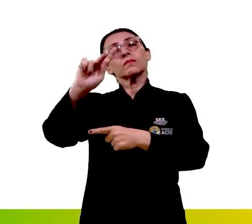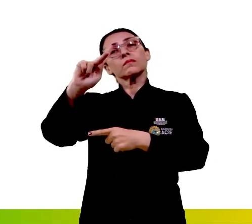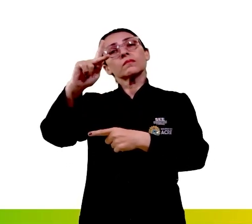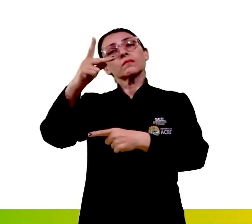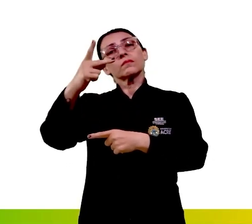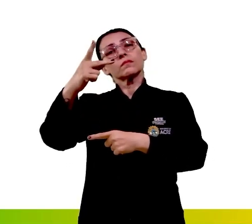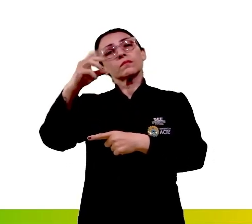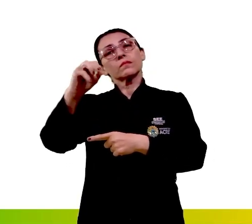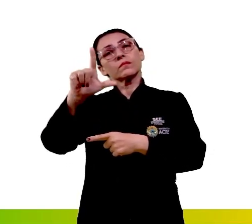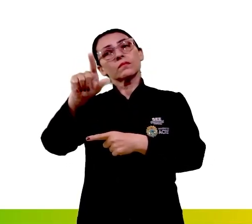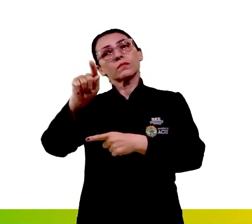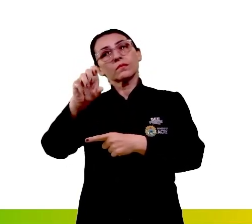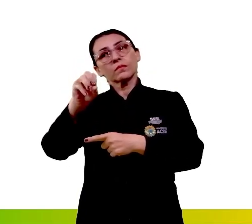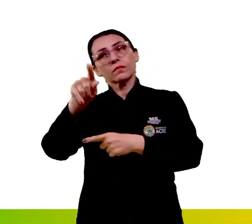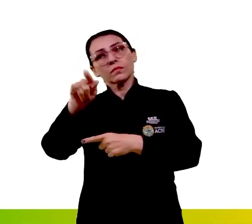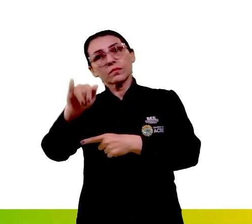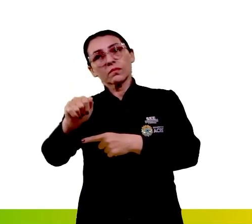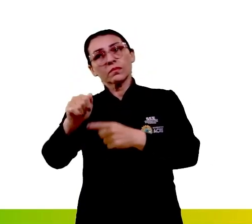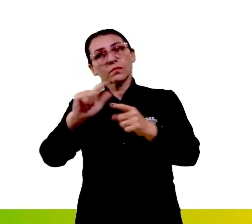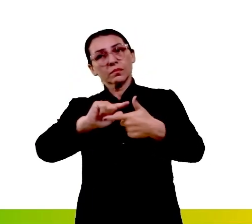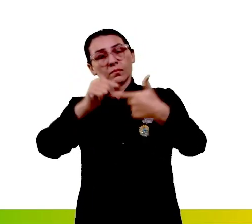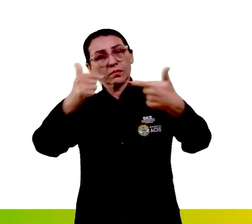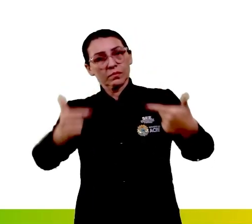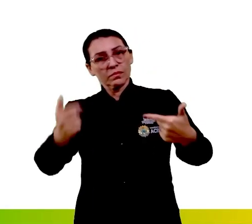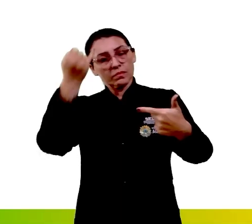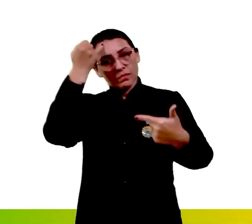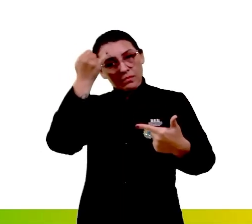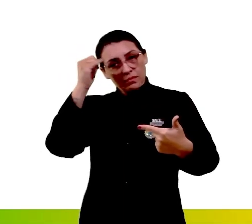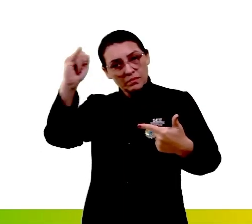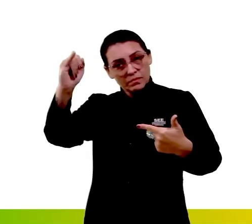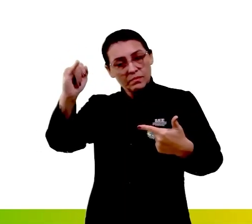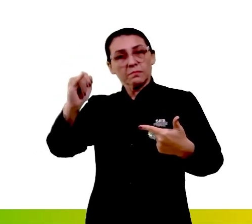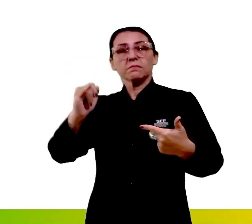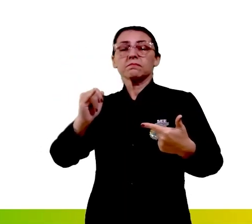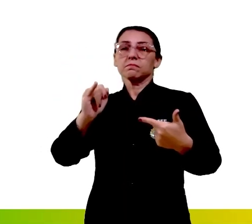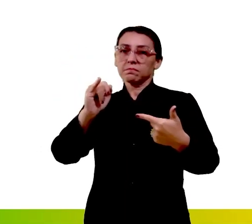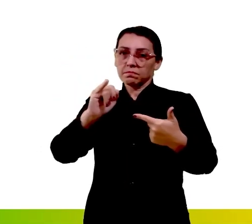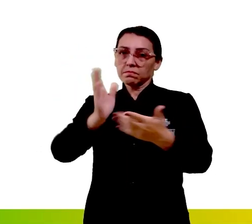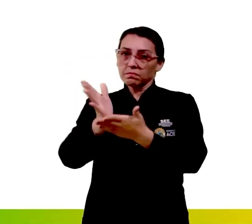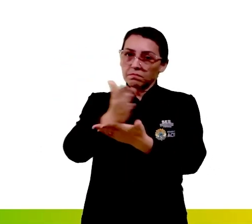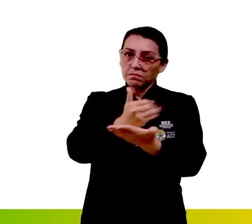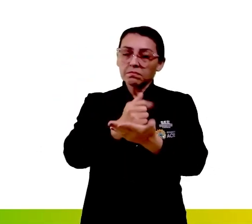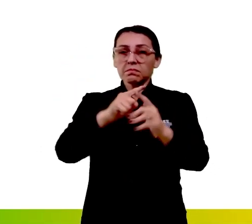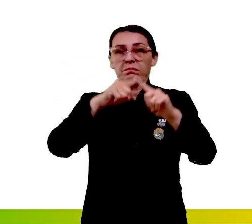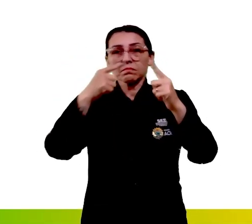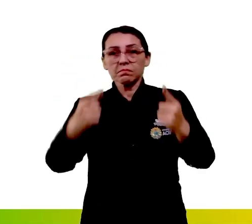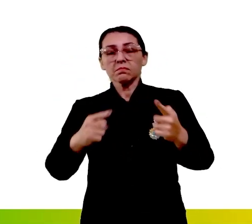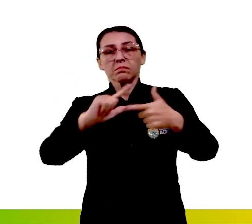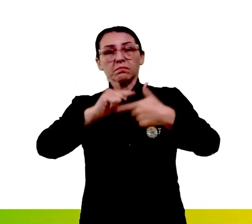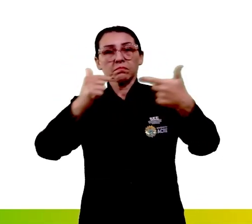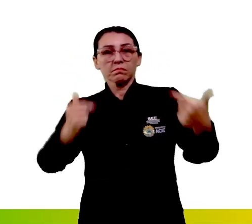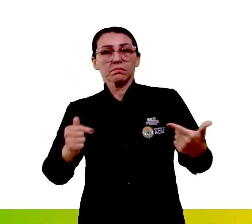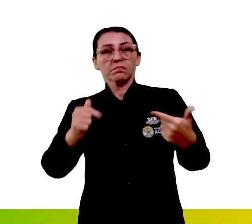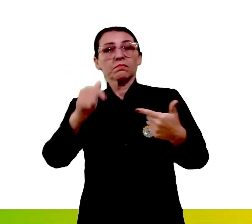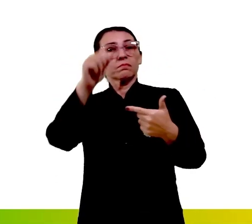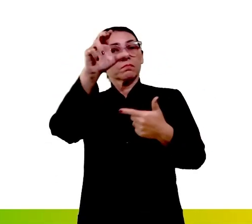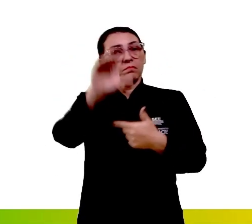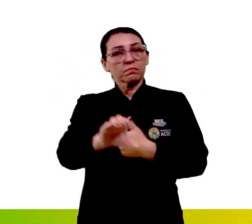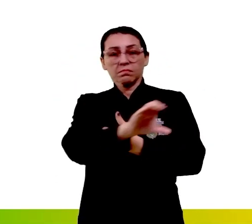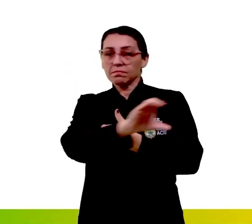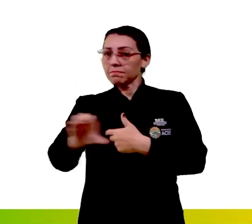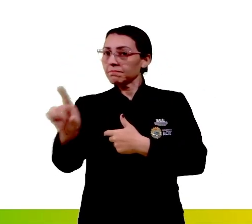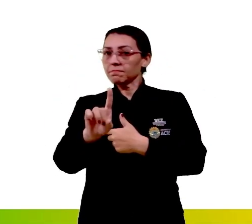ideias estabelecidas. A tradição filosófica foi resgatada, mas a tradição eclesiástica não, ela